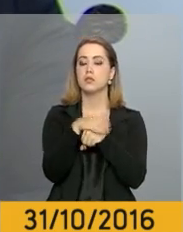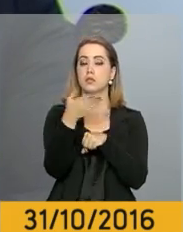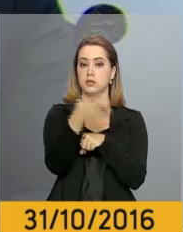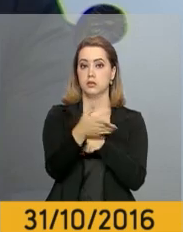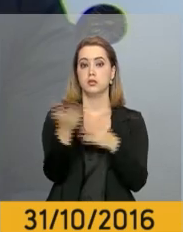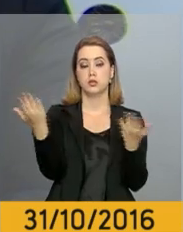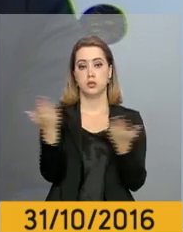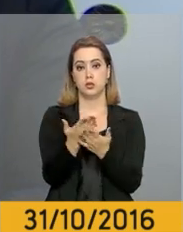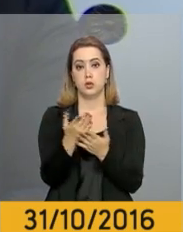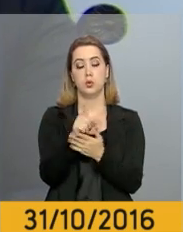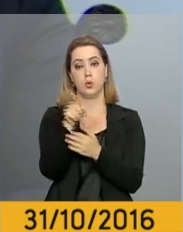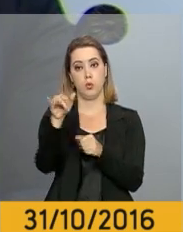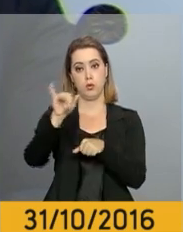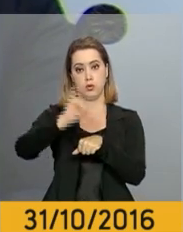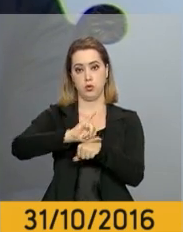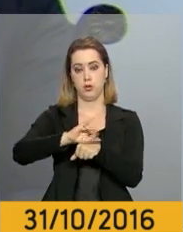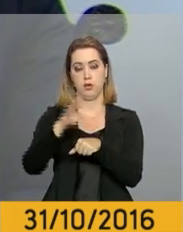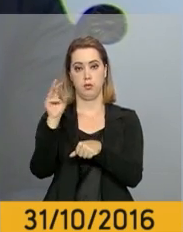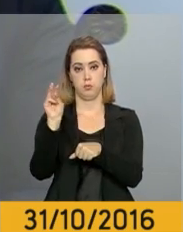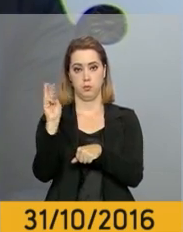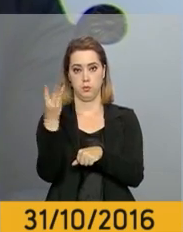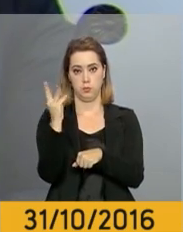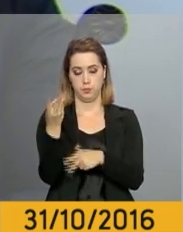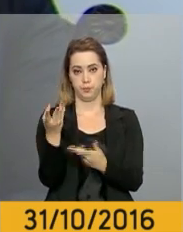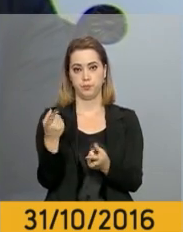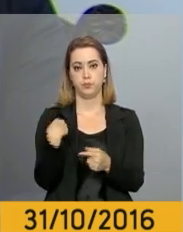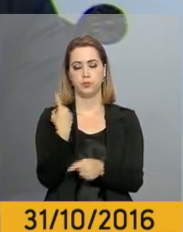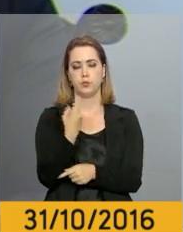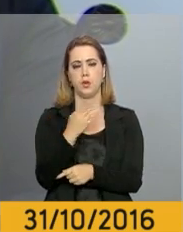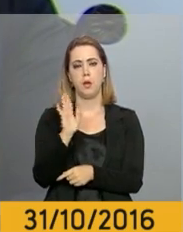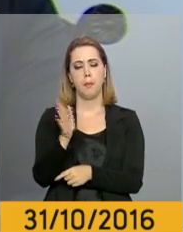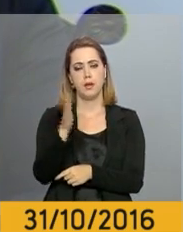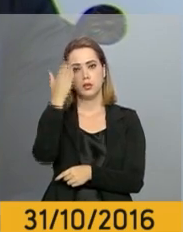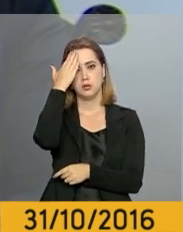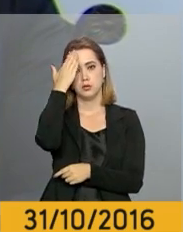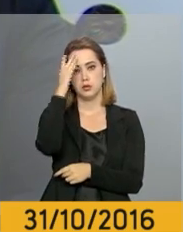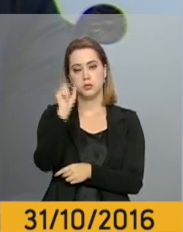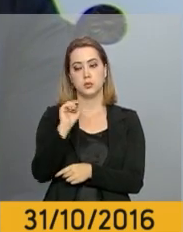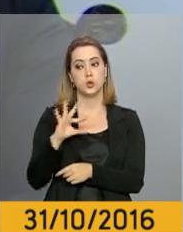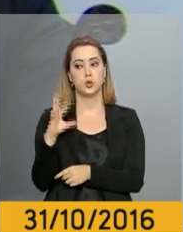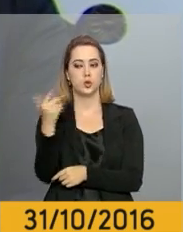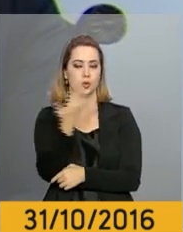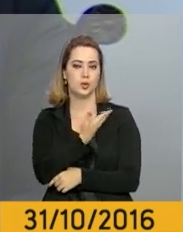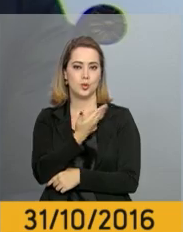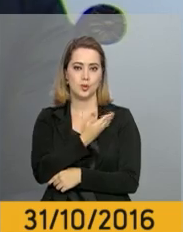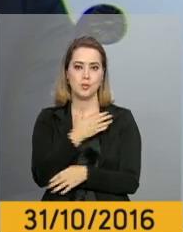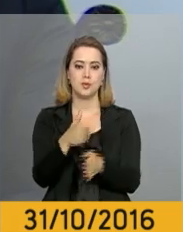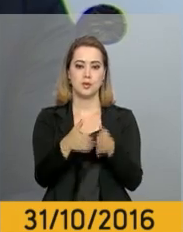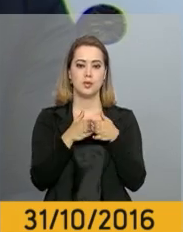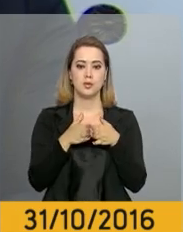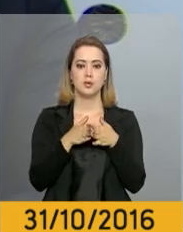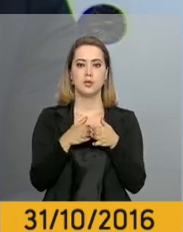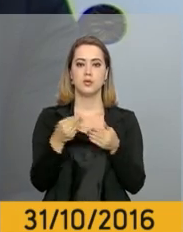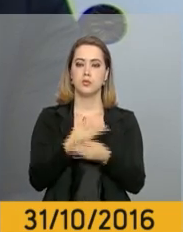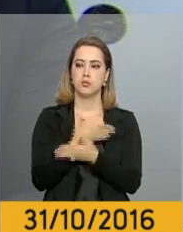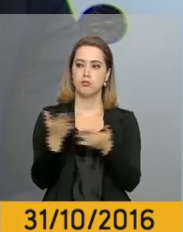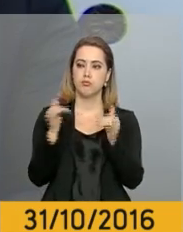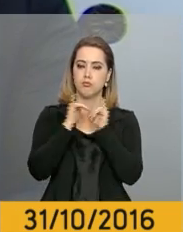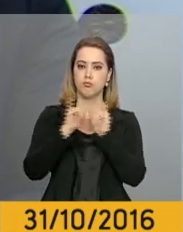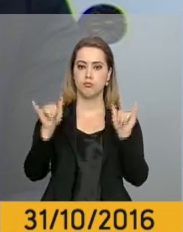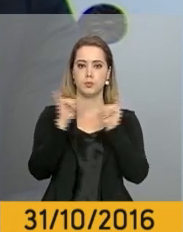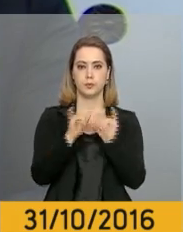São Lu por isso que não está presente mas sabendo que todos são seus amigos pediu que